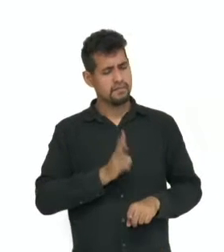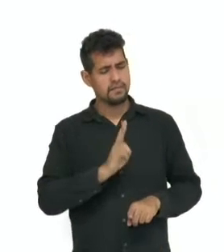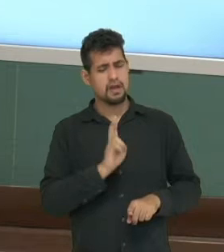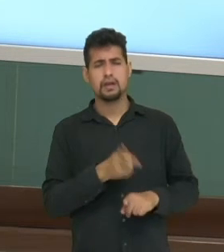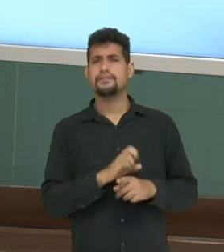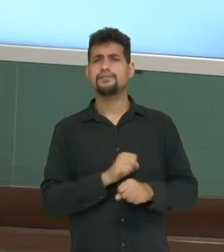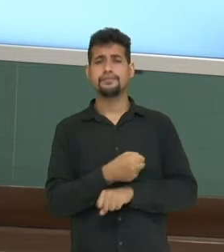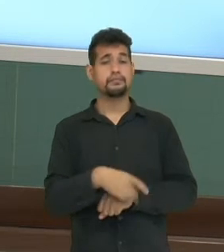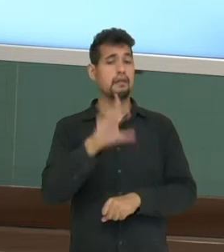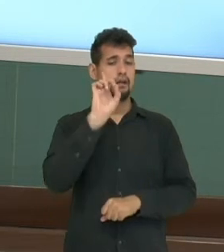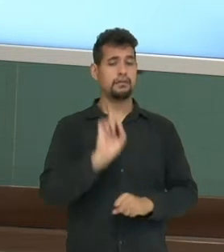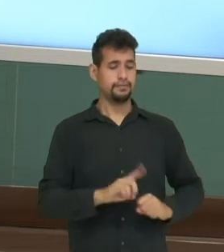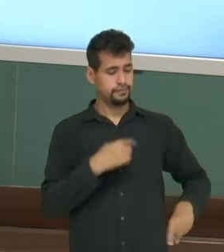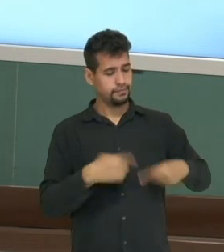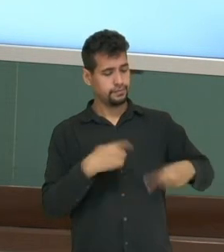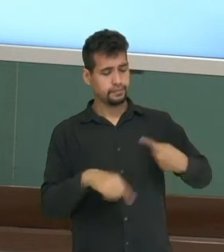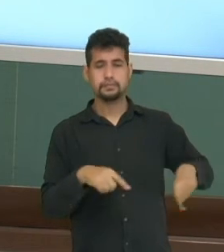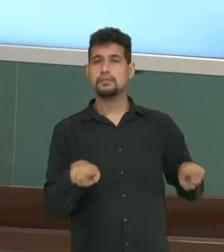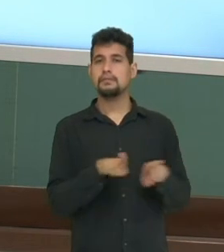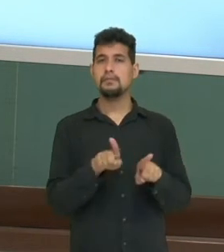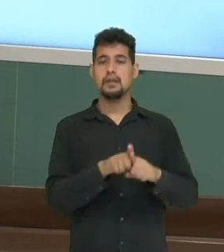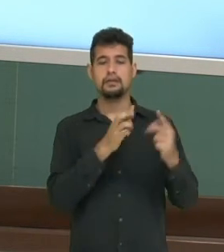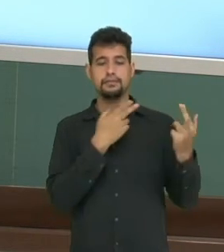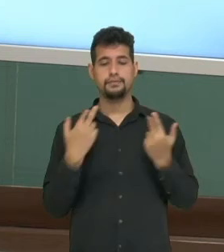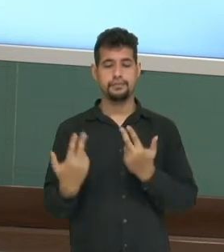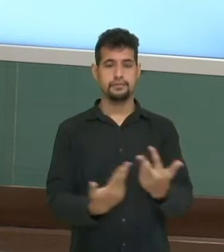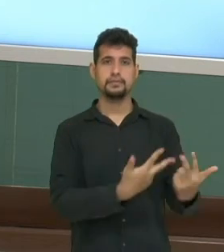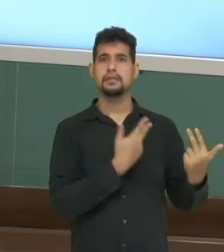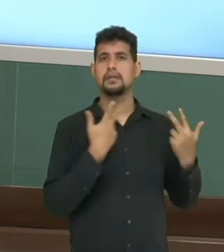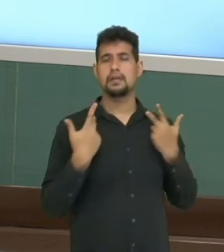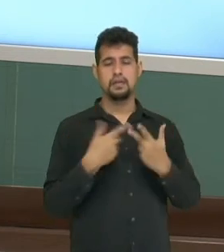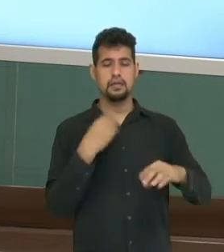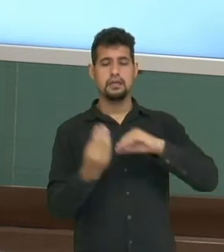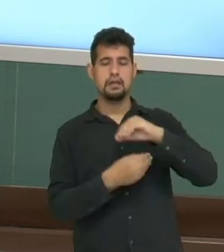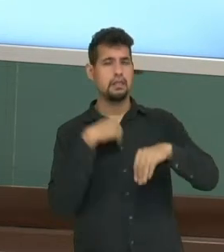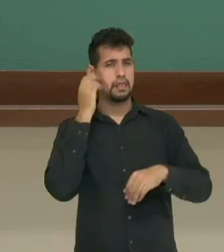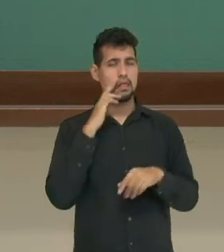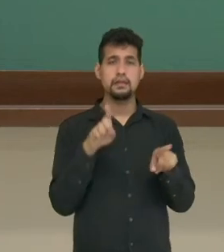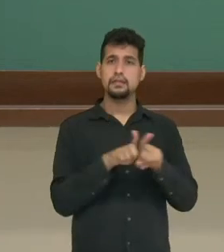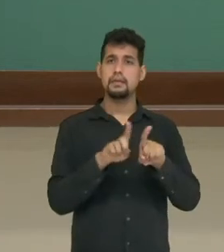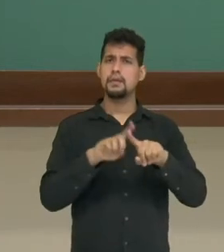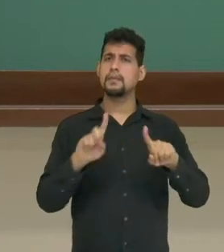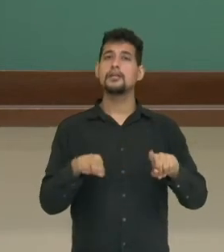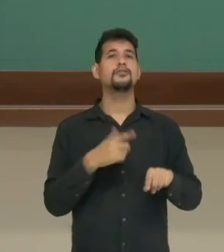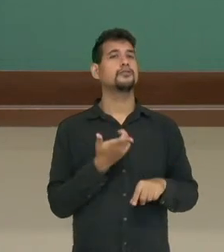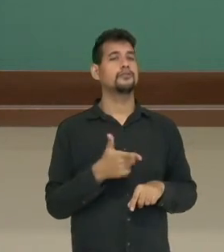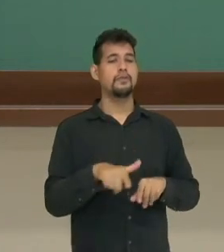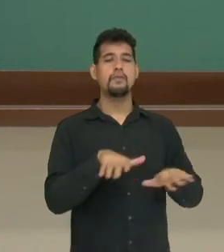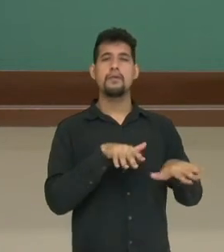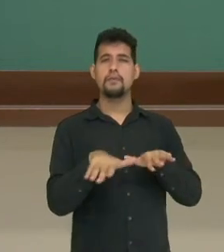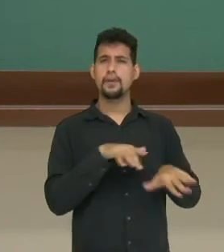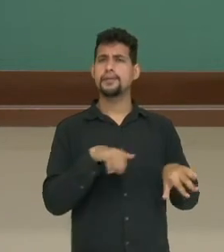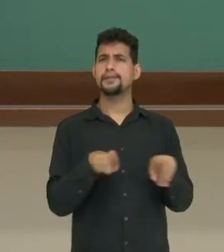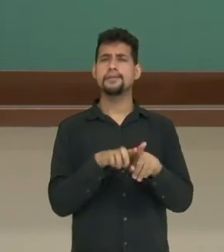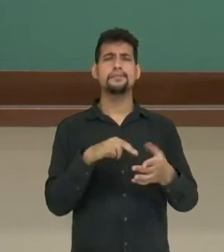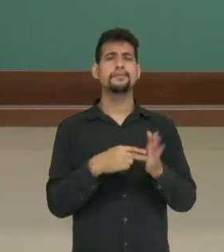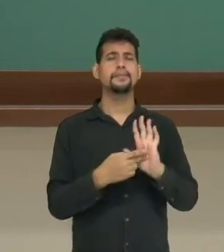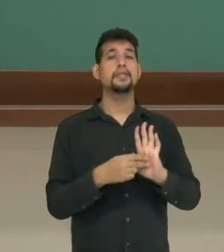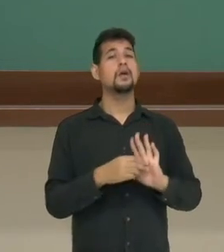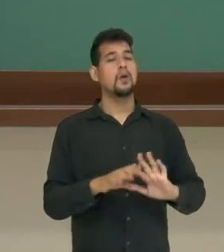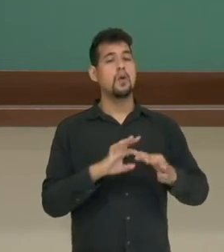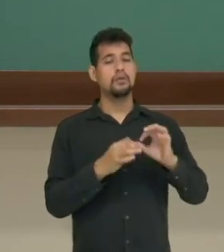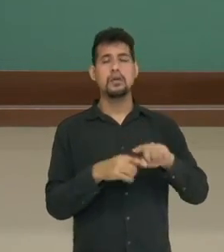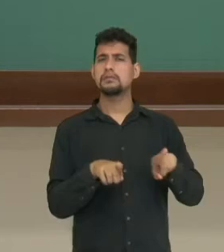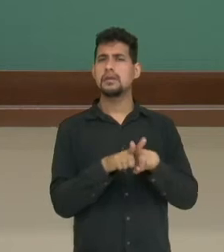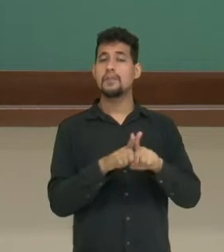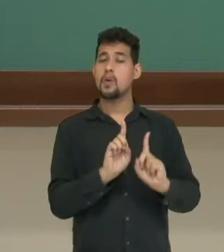luta pelos direitos políticos e pela igualdade étnico-racial. Portanto, mais um movimento aí de contestação